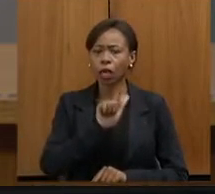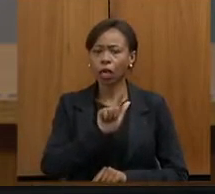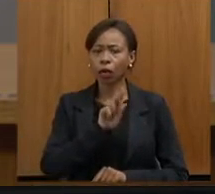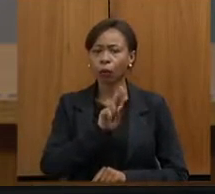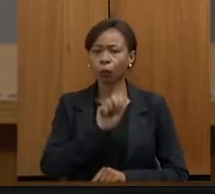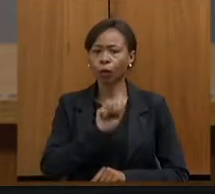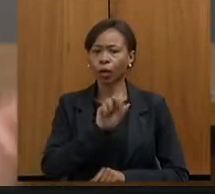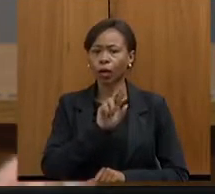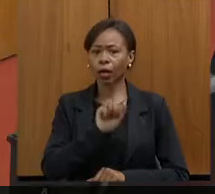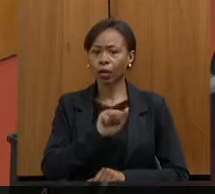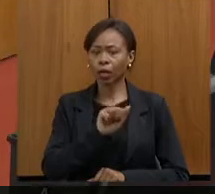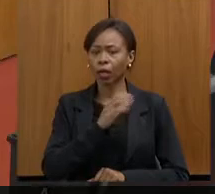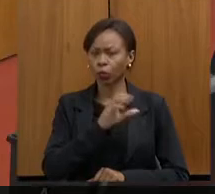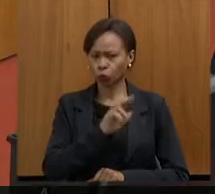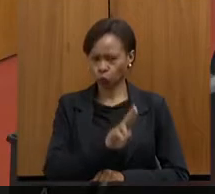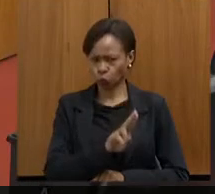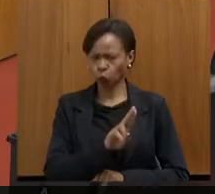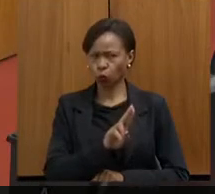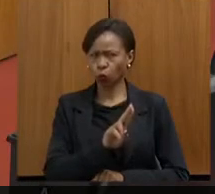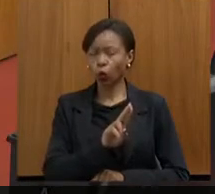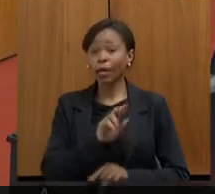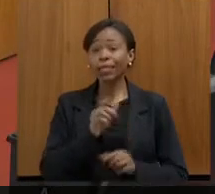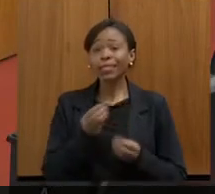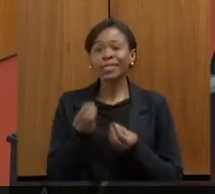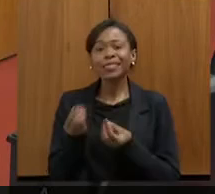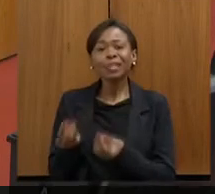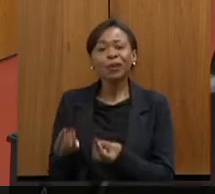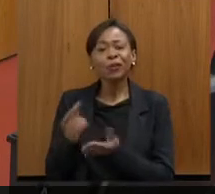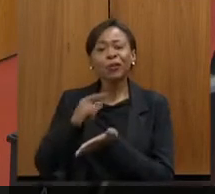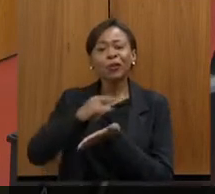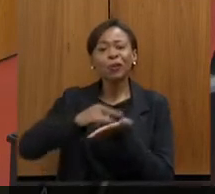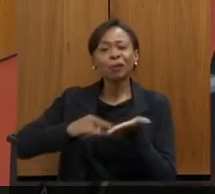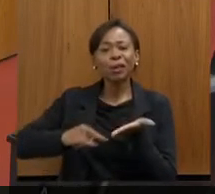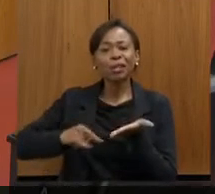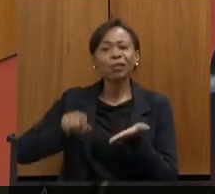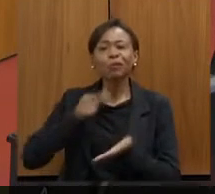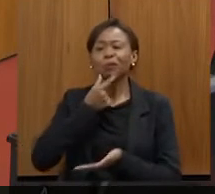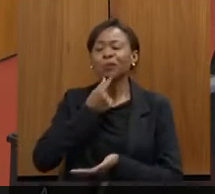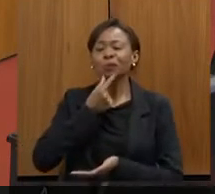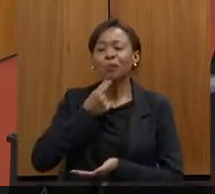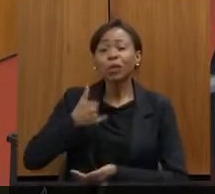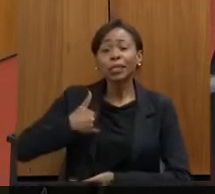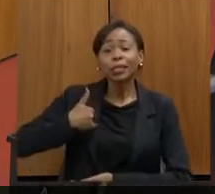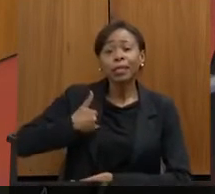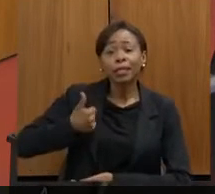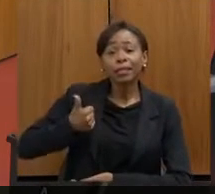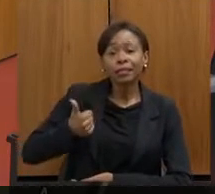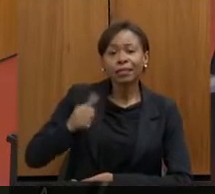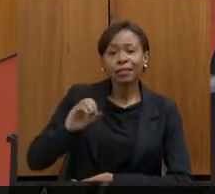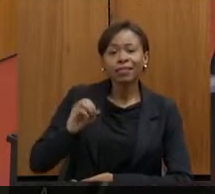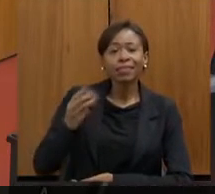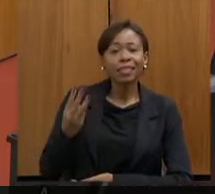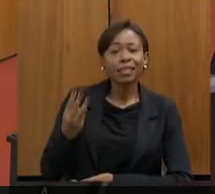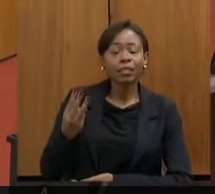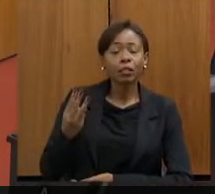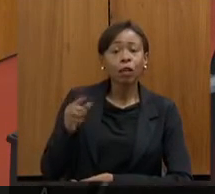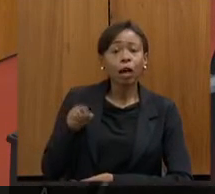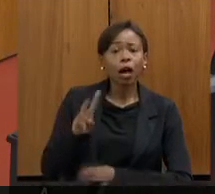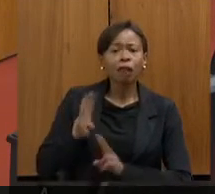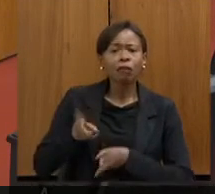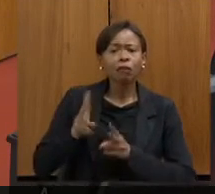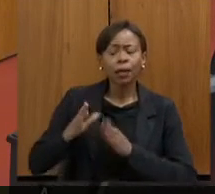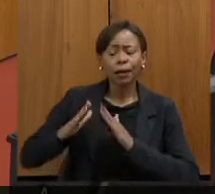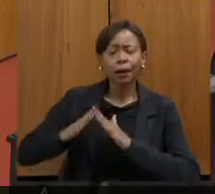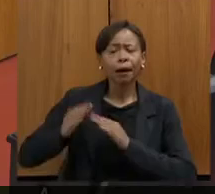Entregou um título para um senhor de 103 anos. Viveu a vida inteira na mesma casa e nunca tinha tido a